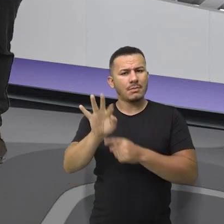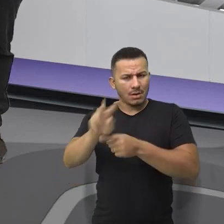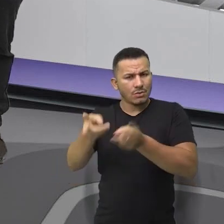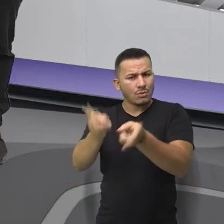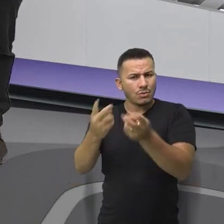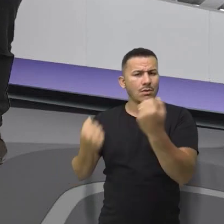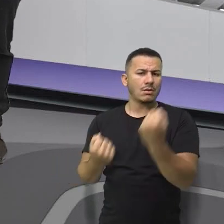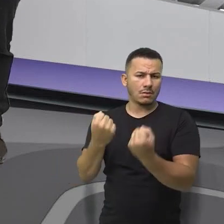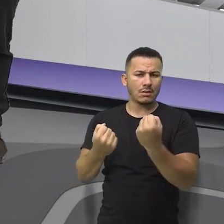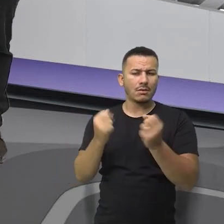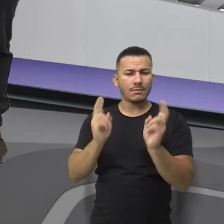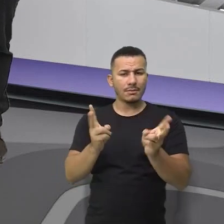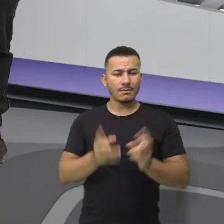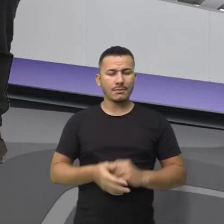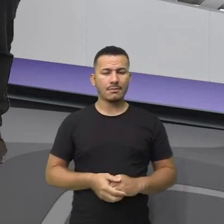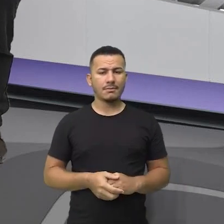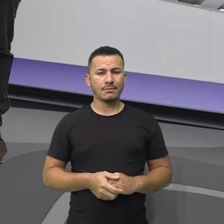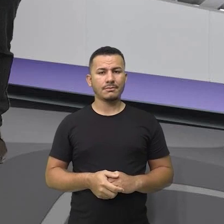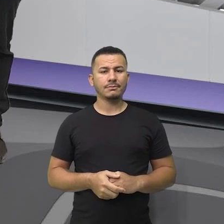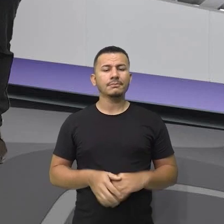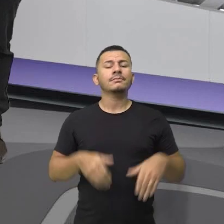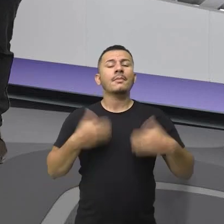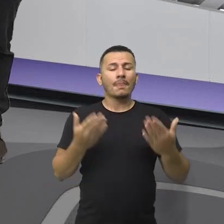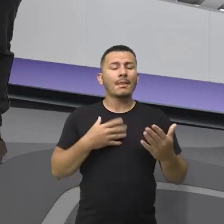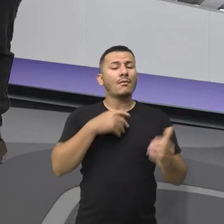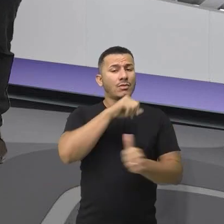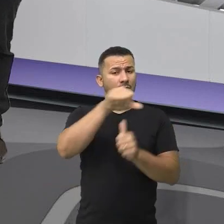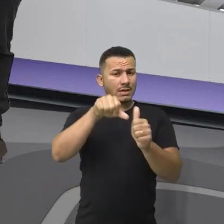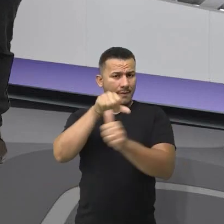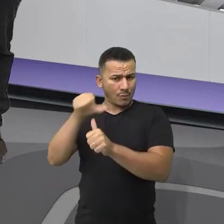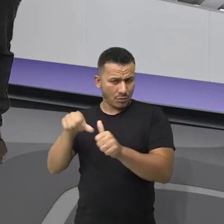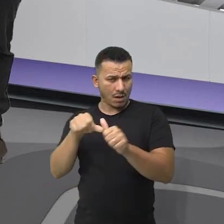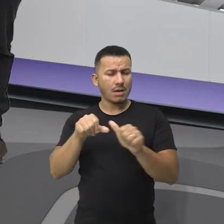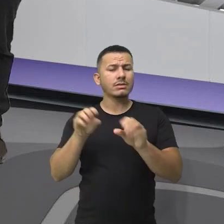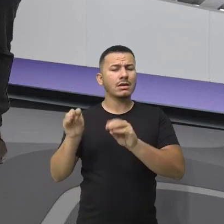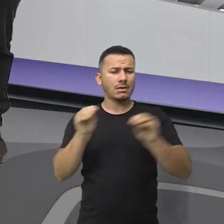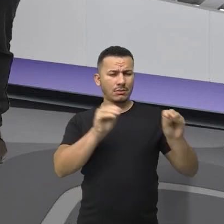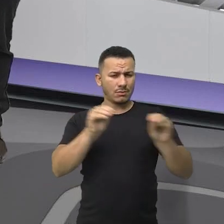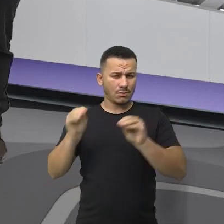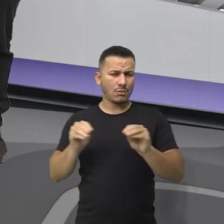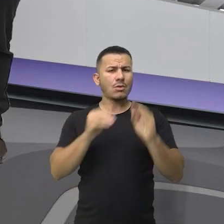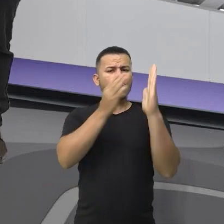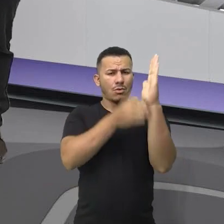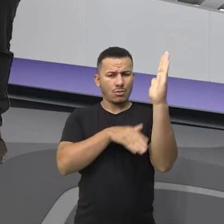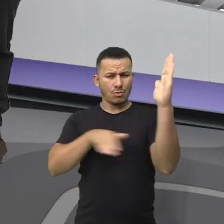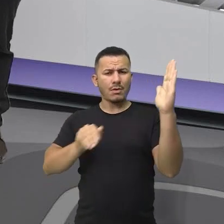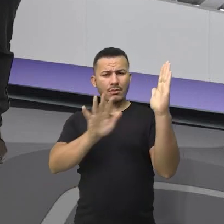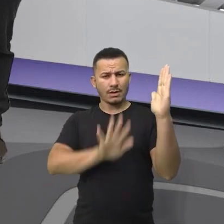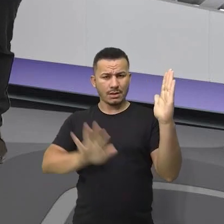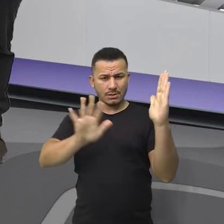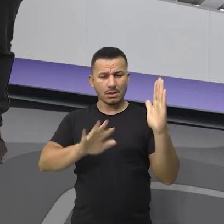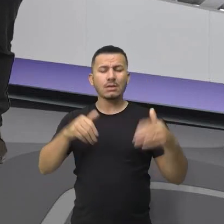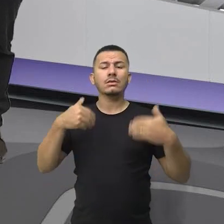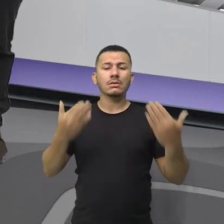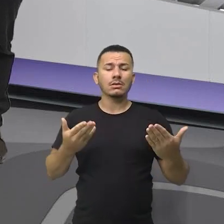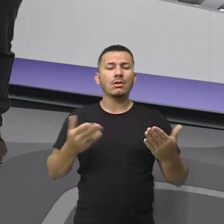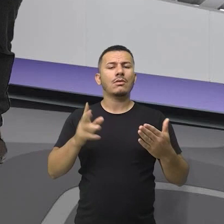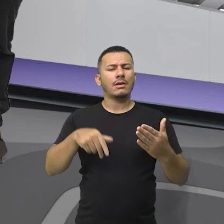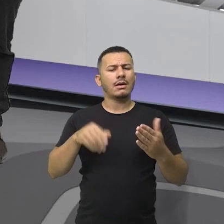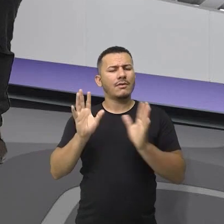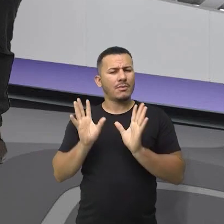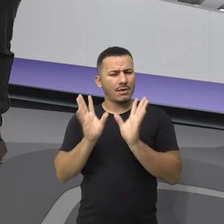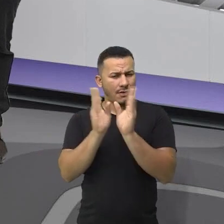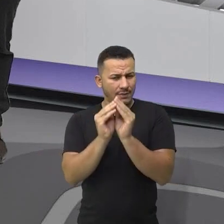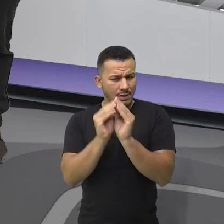mesma, beleza? Como a gente vai falar, alunos, de transformações geométricas no plano cartesiano, a gente vai começar a nossa aula, então, aqui